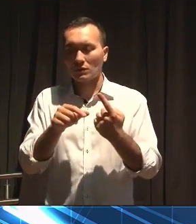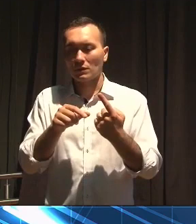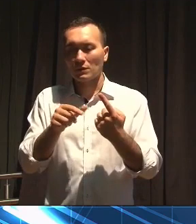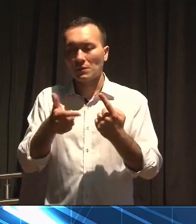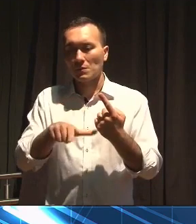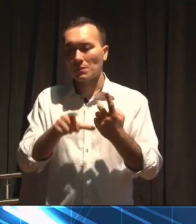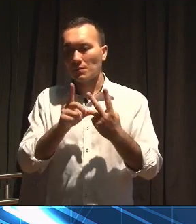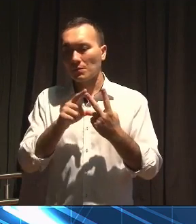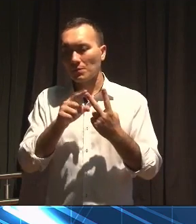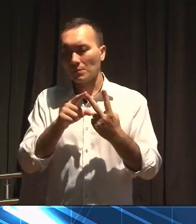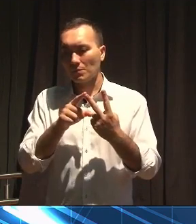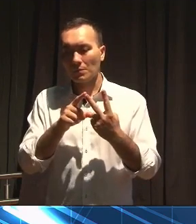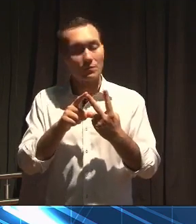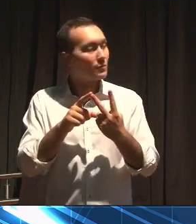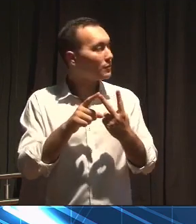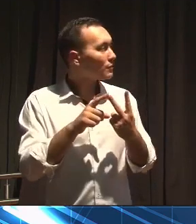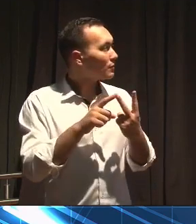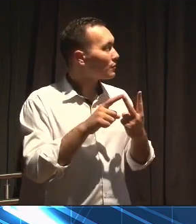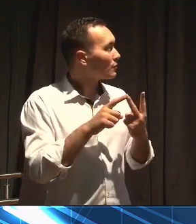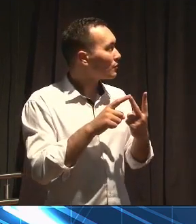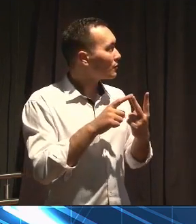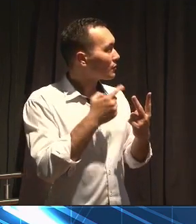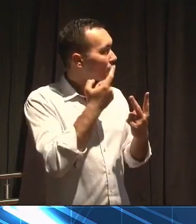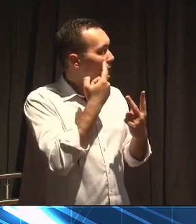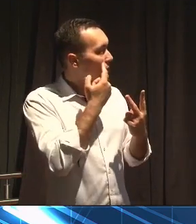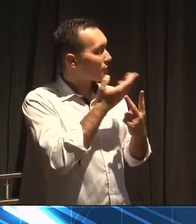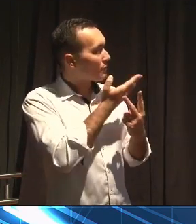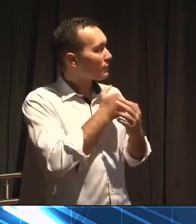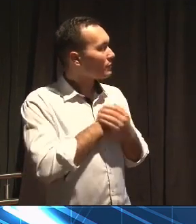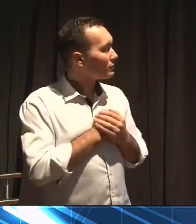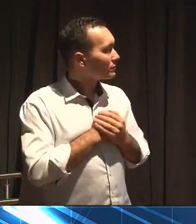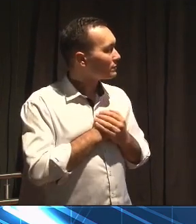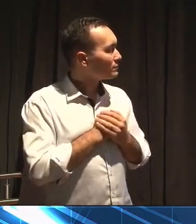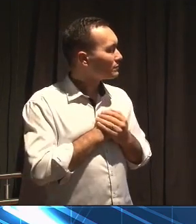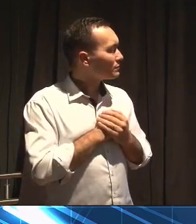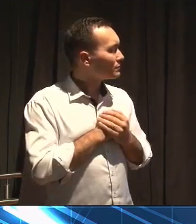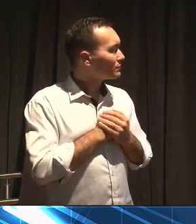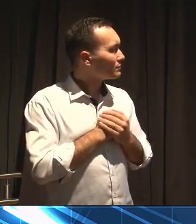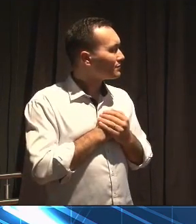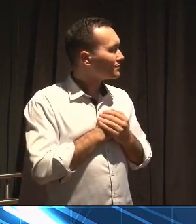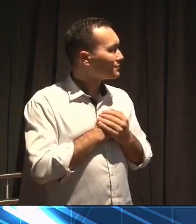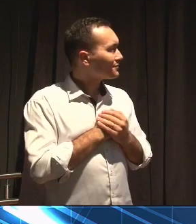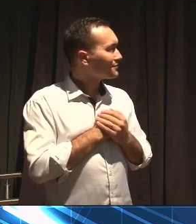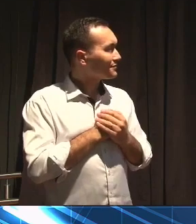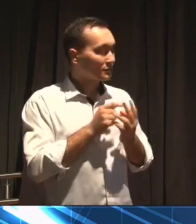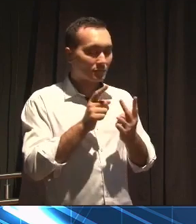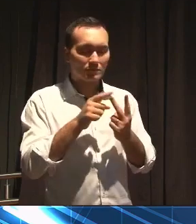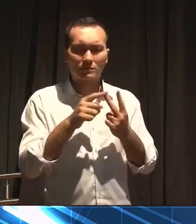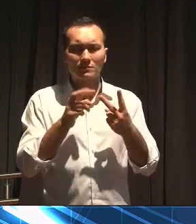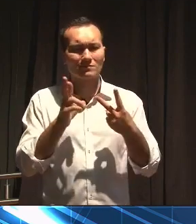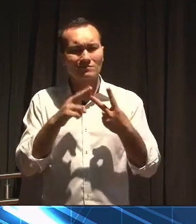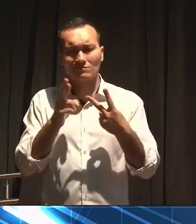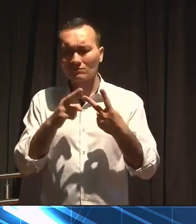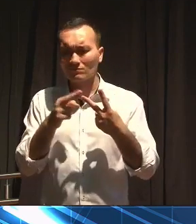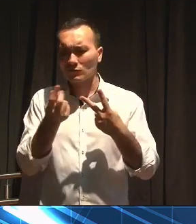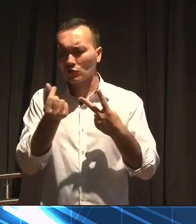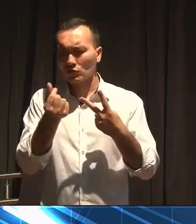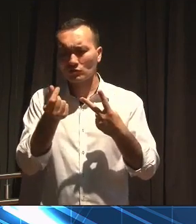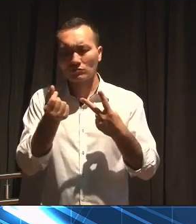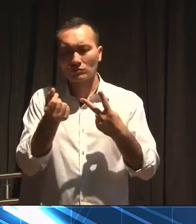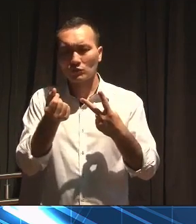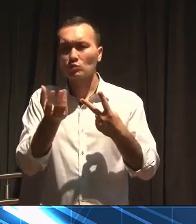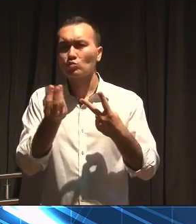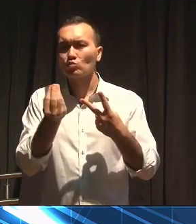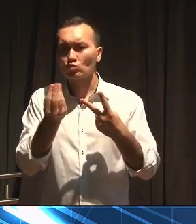Nós consideramos também a originação, que é a parte de efetivação de produtos, que também consome bastante recurso, e contas abertas, contas